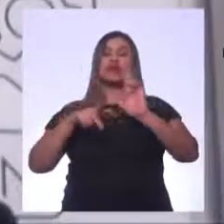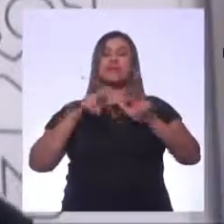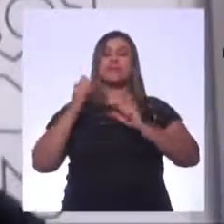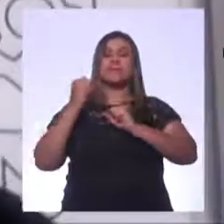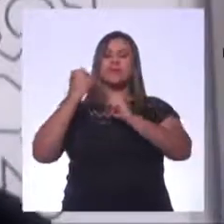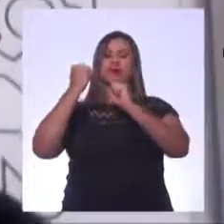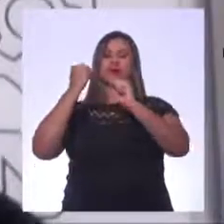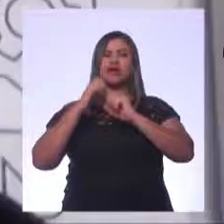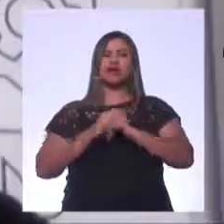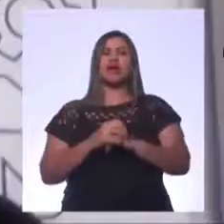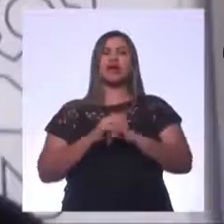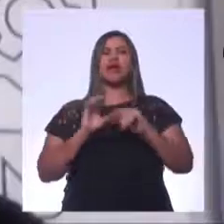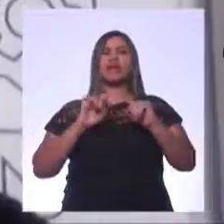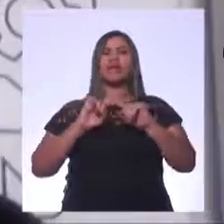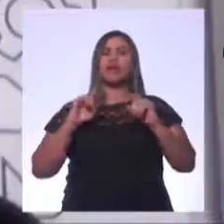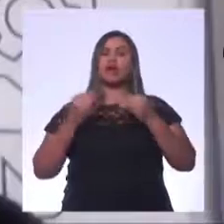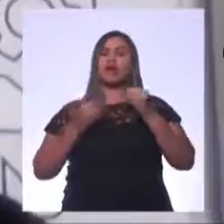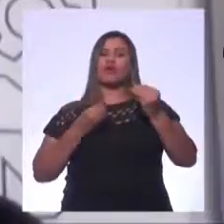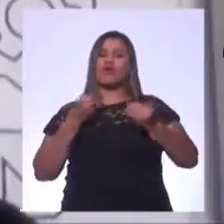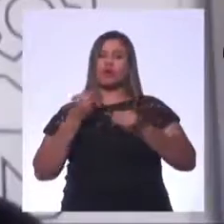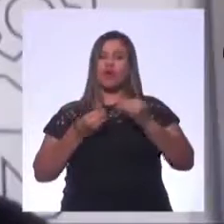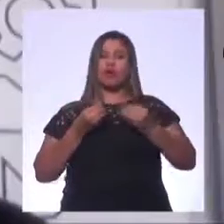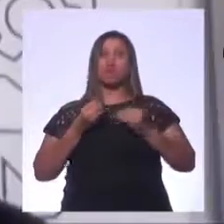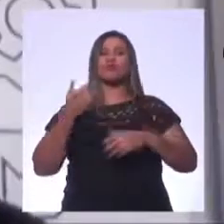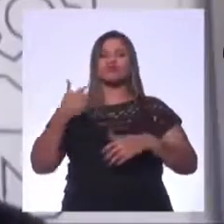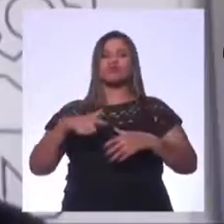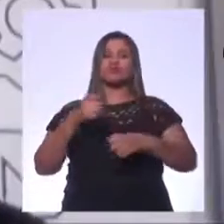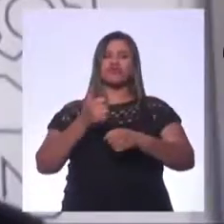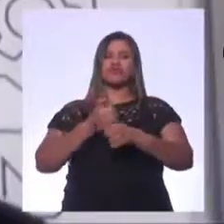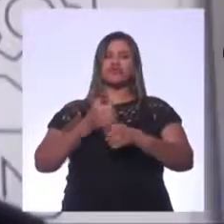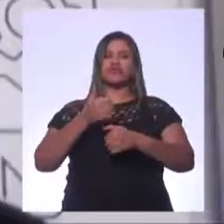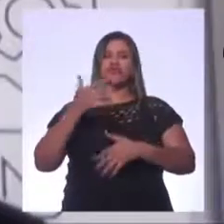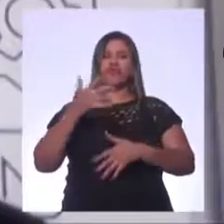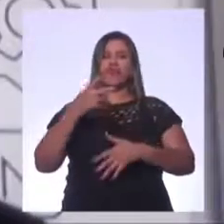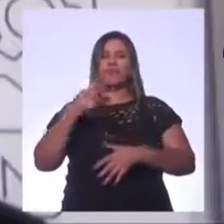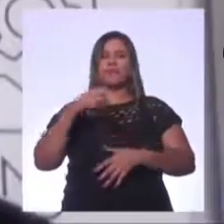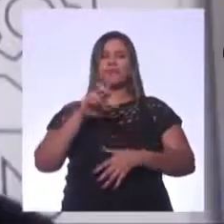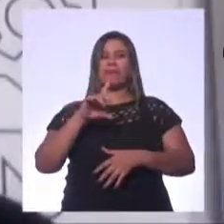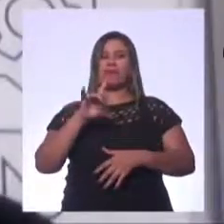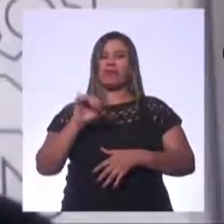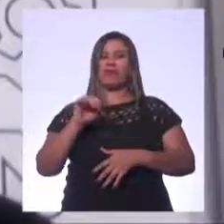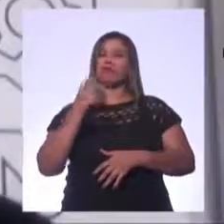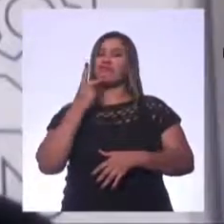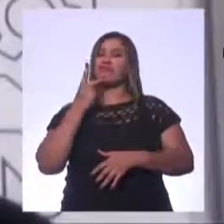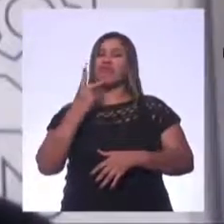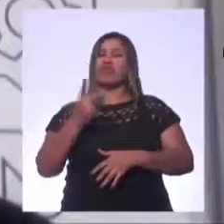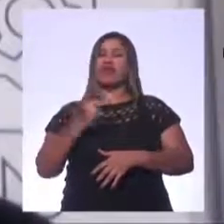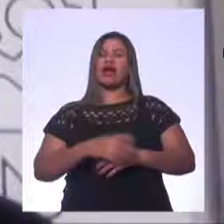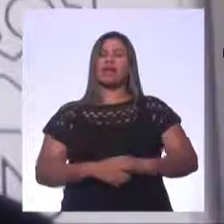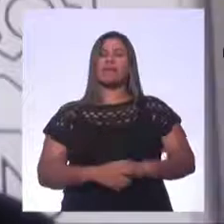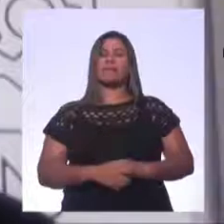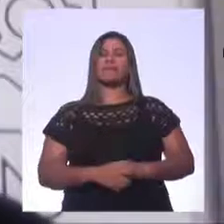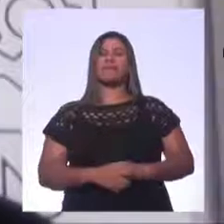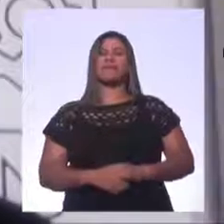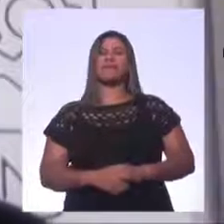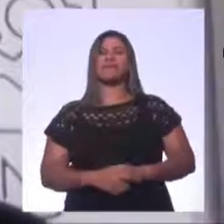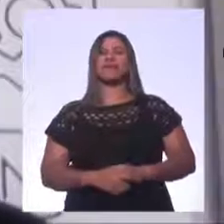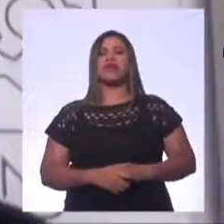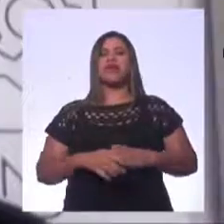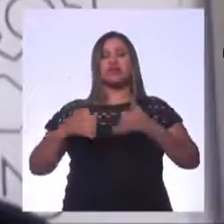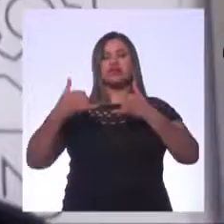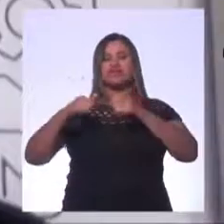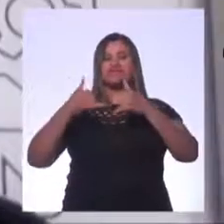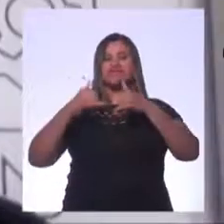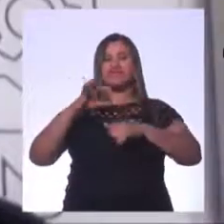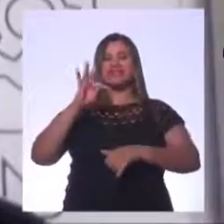sobre isso a gente vai deixar a contribuição novamente do professor Paulo. Ele vai falar um pouquinho sobre a tensão elétrica